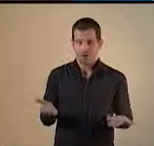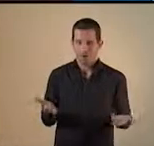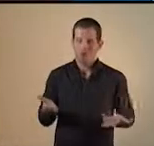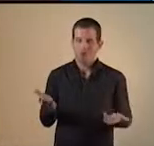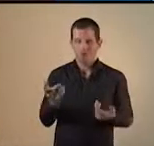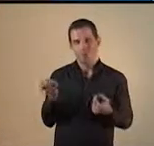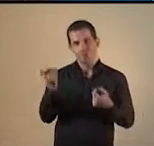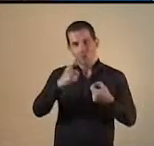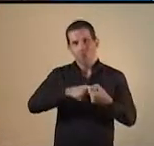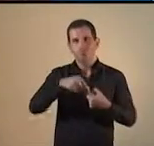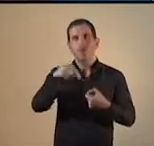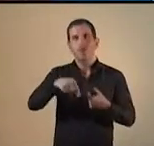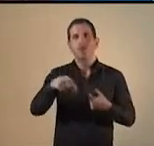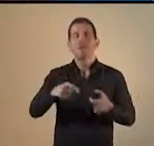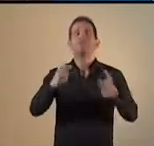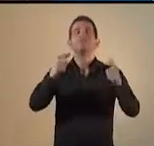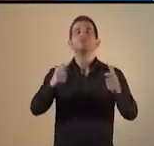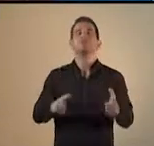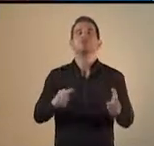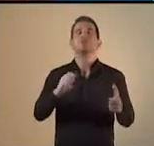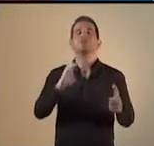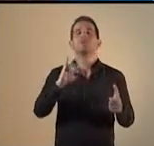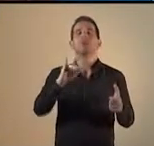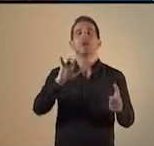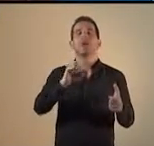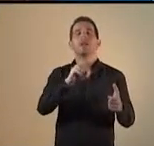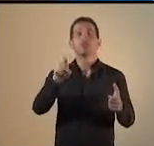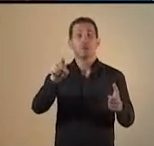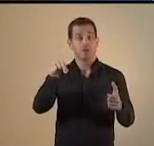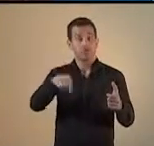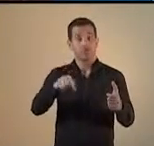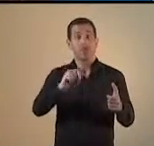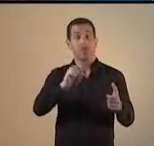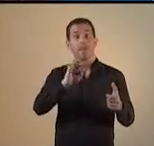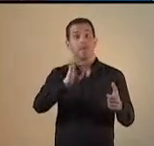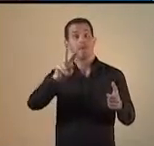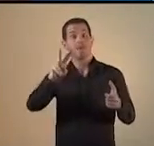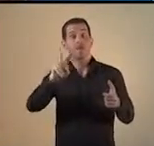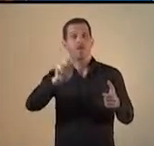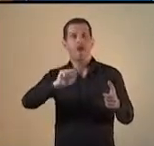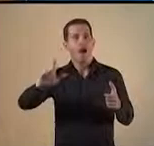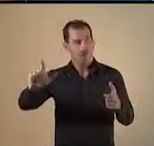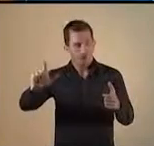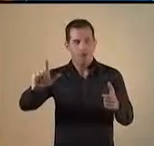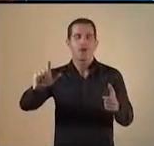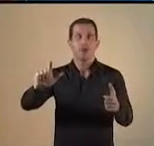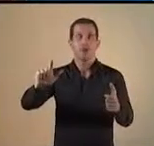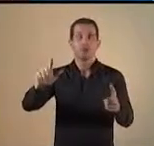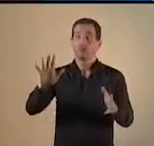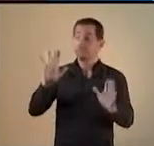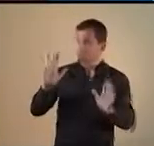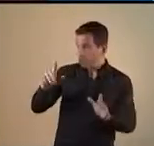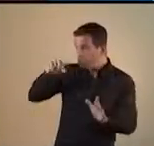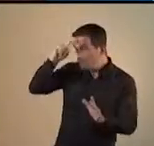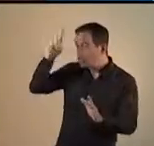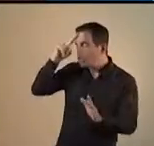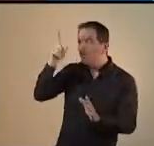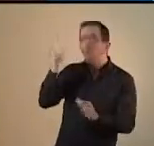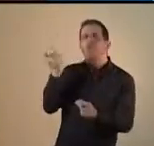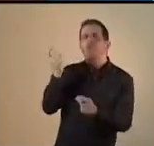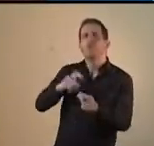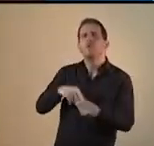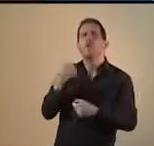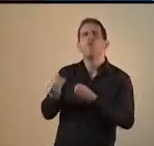Estamos voltando com o programa Espaço Cidadão, que só tem aqui na sua TVA. Diego, voltando ainda ao ensinamento de